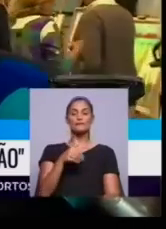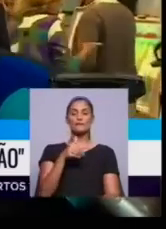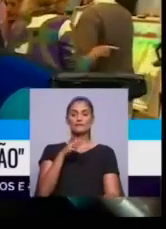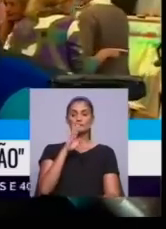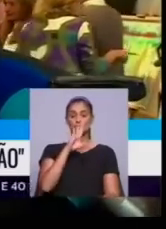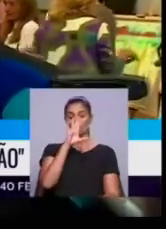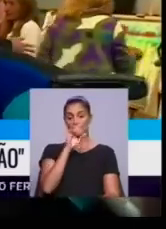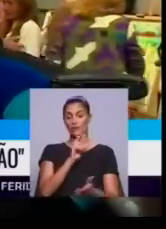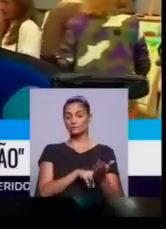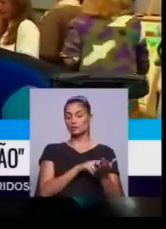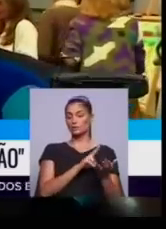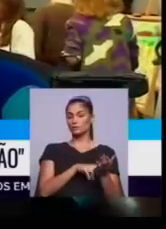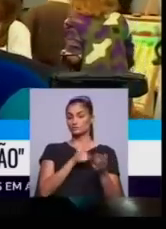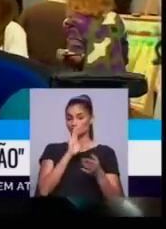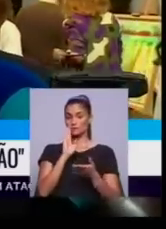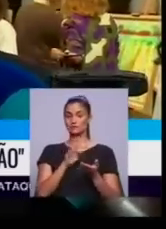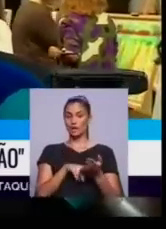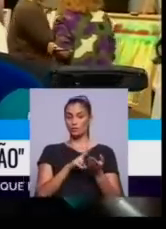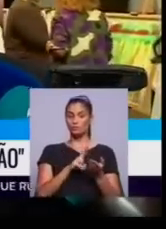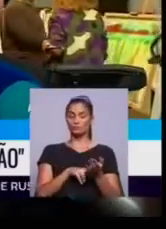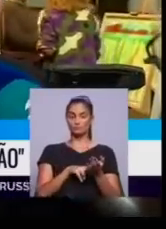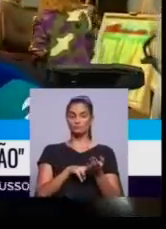tem razão